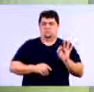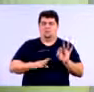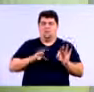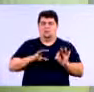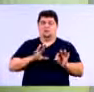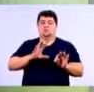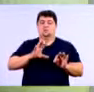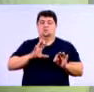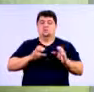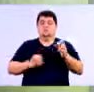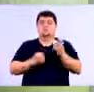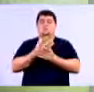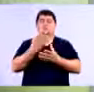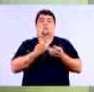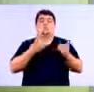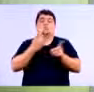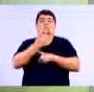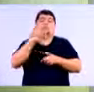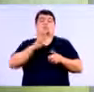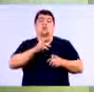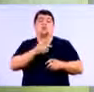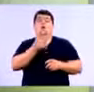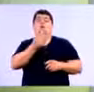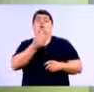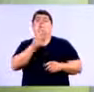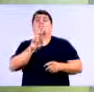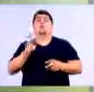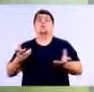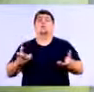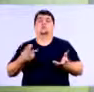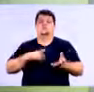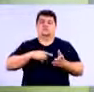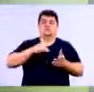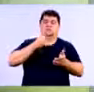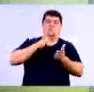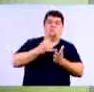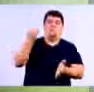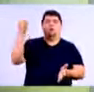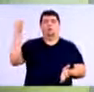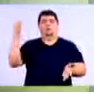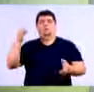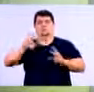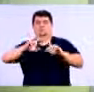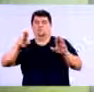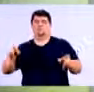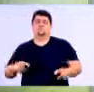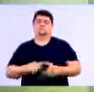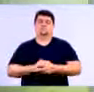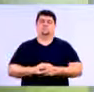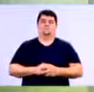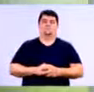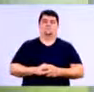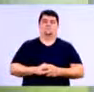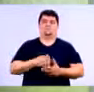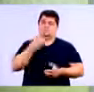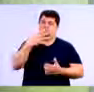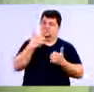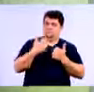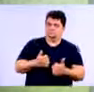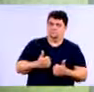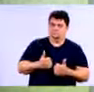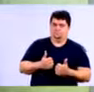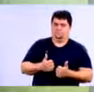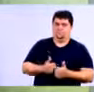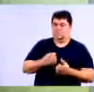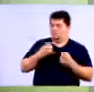realmente a taxa real que você está ganhando. Claro que ainda precisa ser descontado os impostos em cima dessa aplicação financeira. Tudo bem, professora?